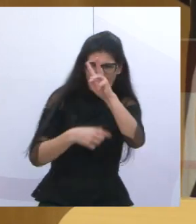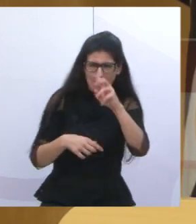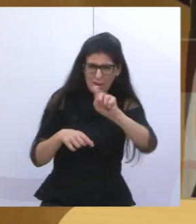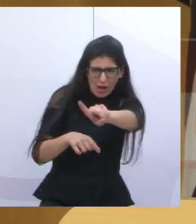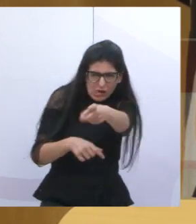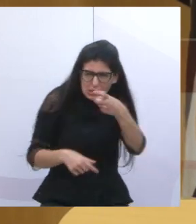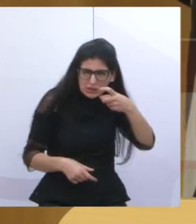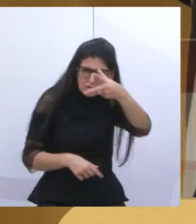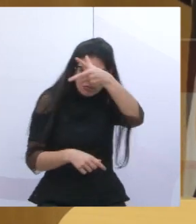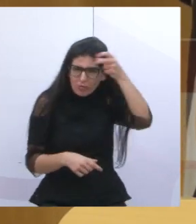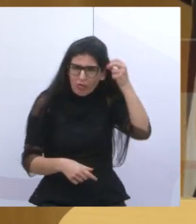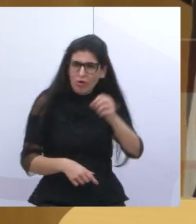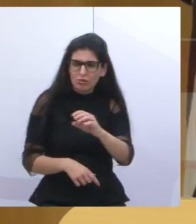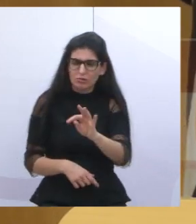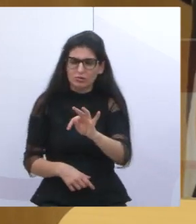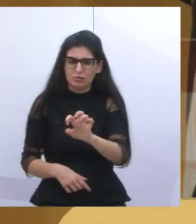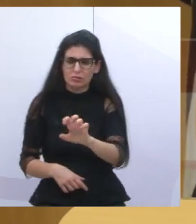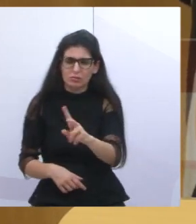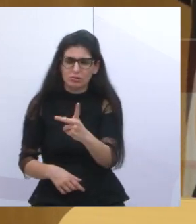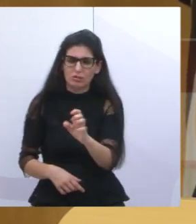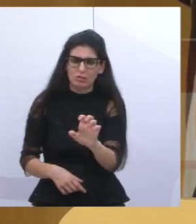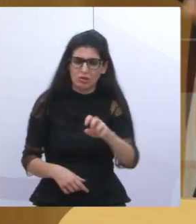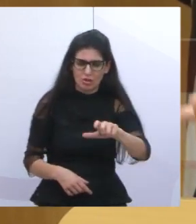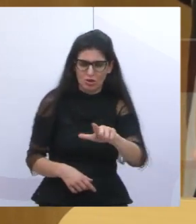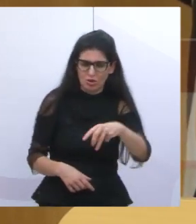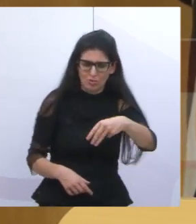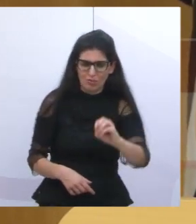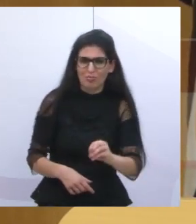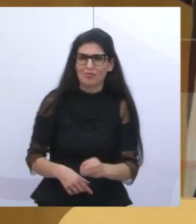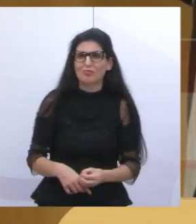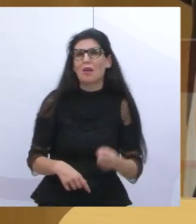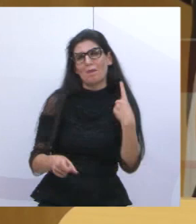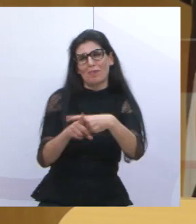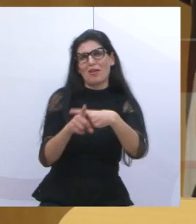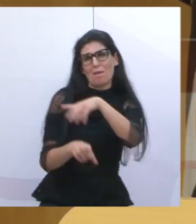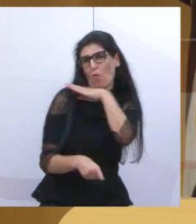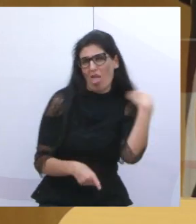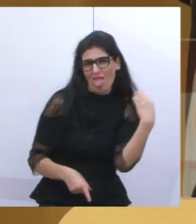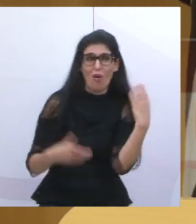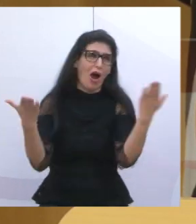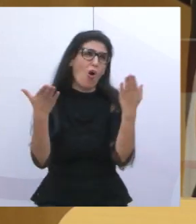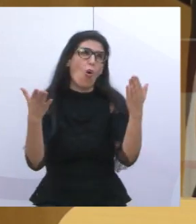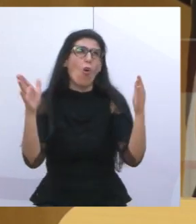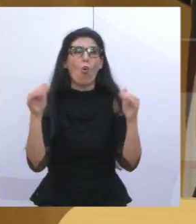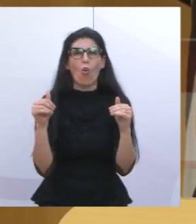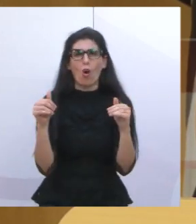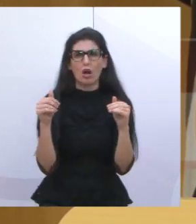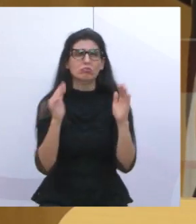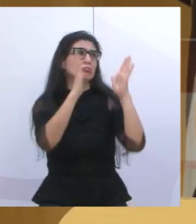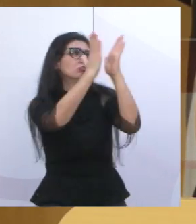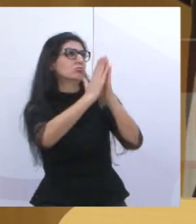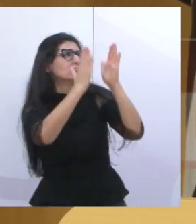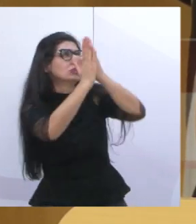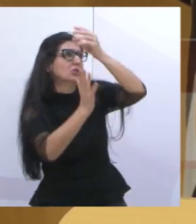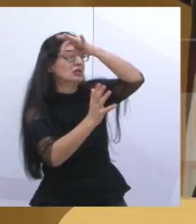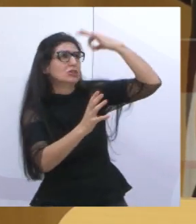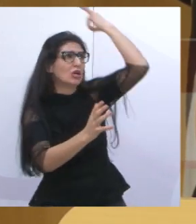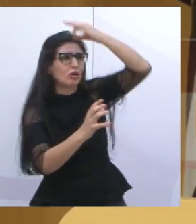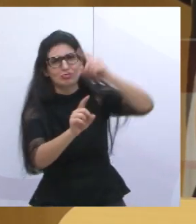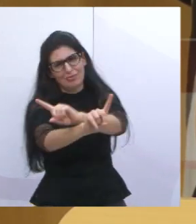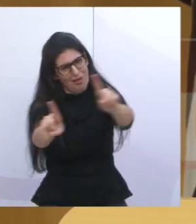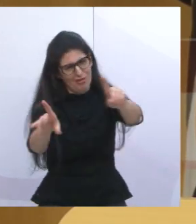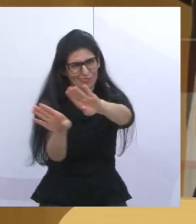Cruz, não é porque ele já morreu não, porque muita gente fala que quem morreu é bom. Ele fez a metade do bairro